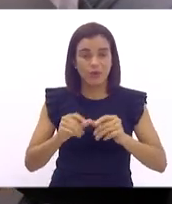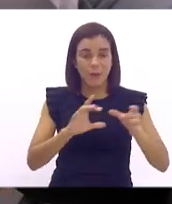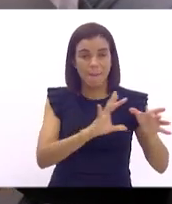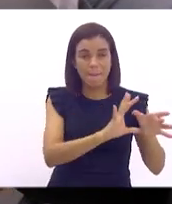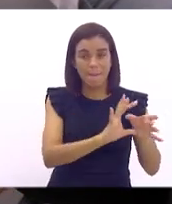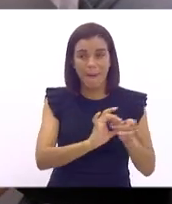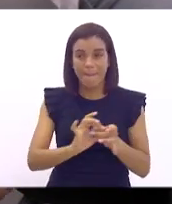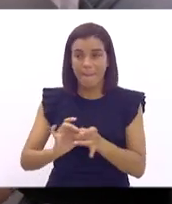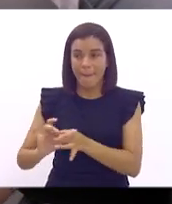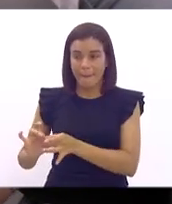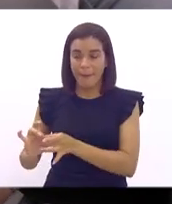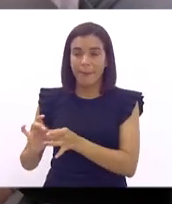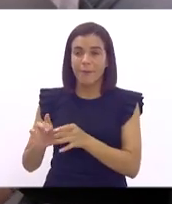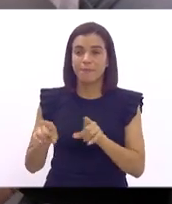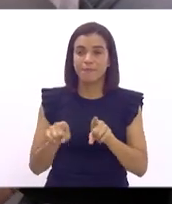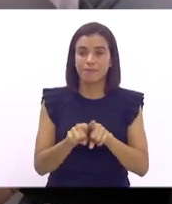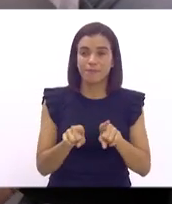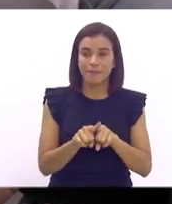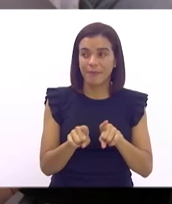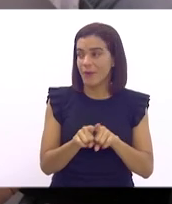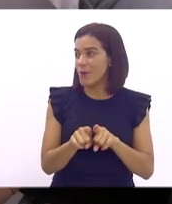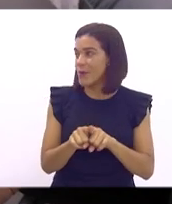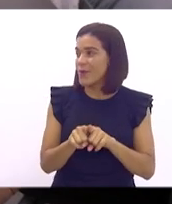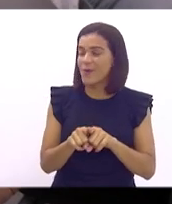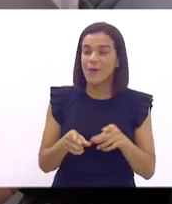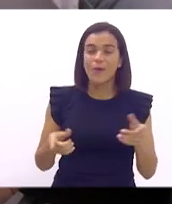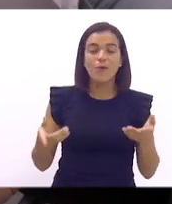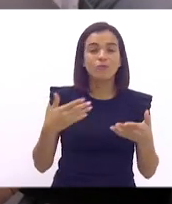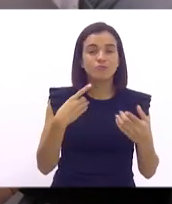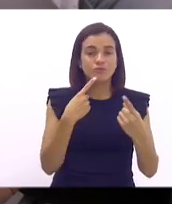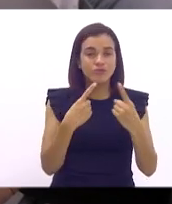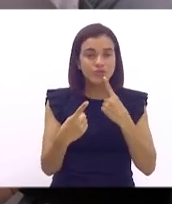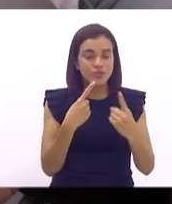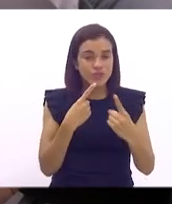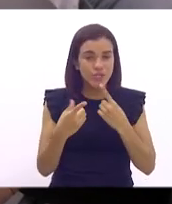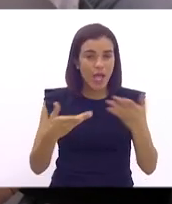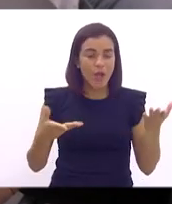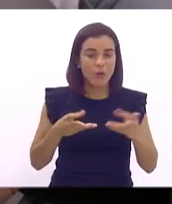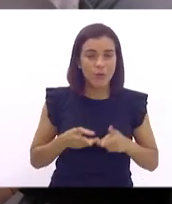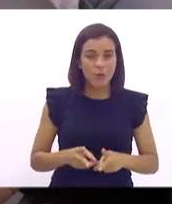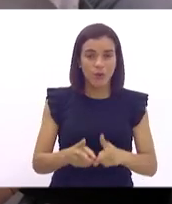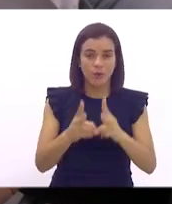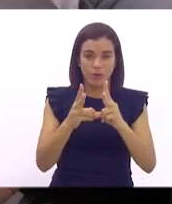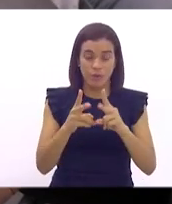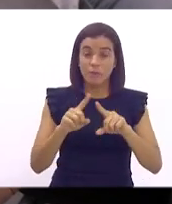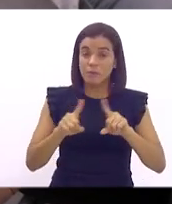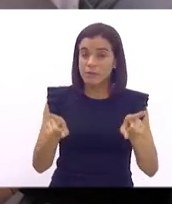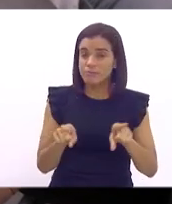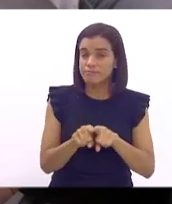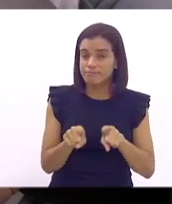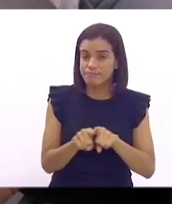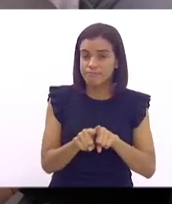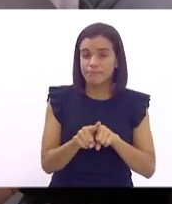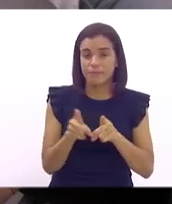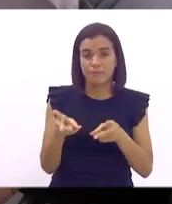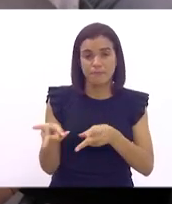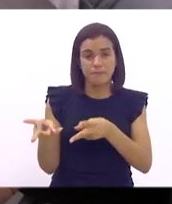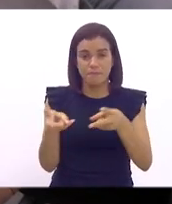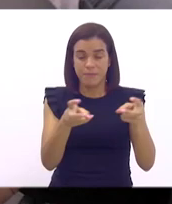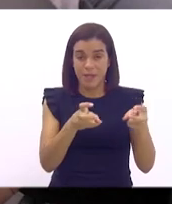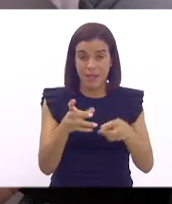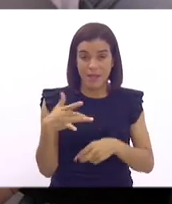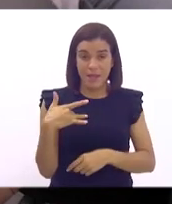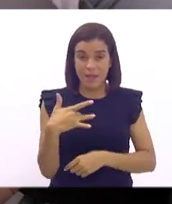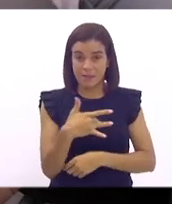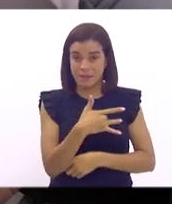seja um diálogo continuado, mas também percebo que a